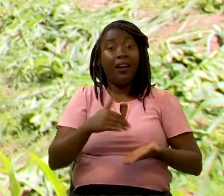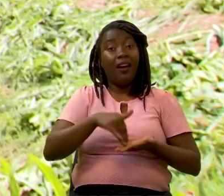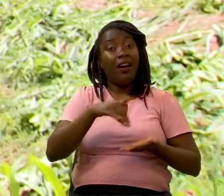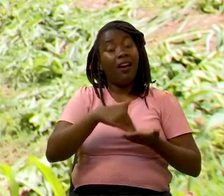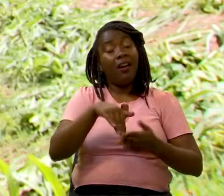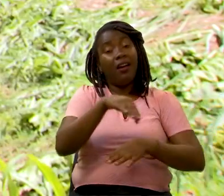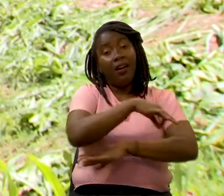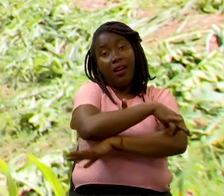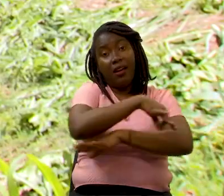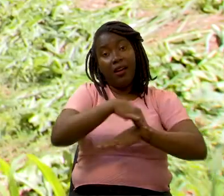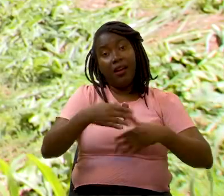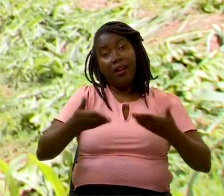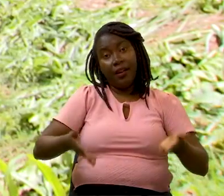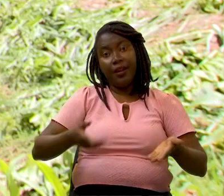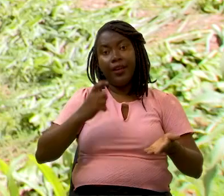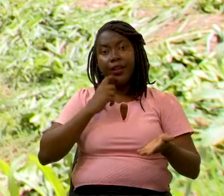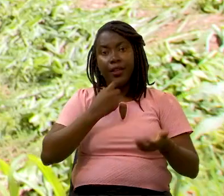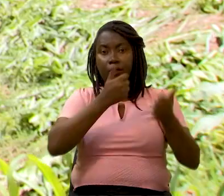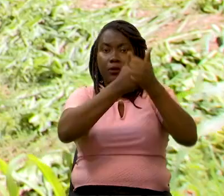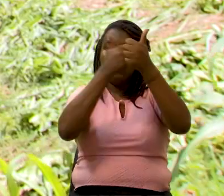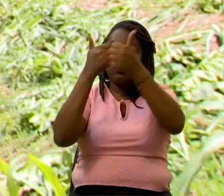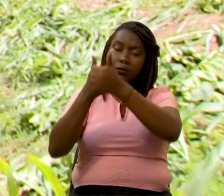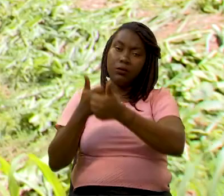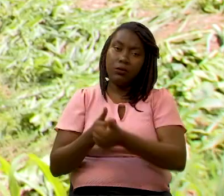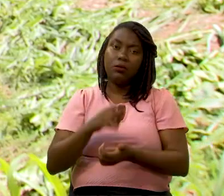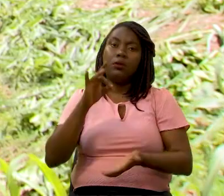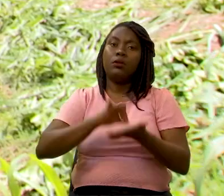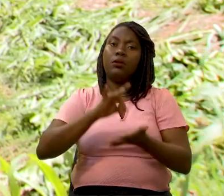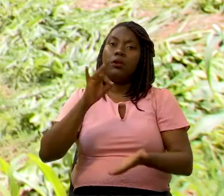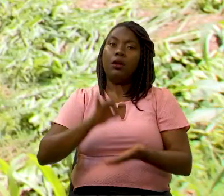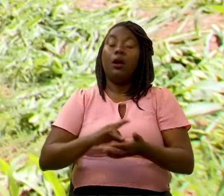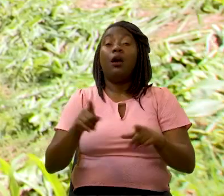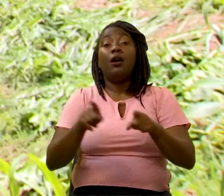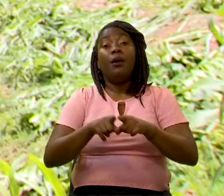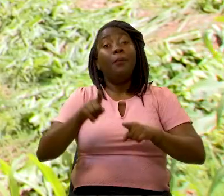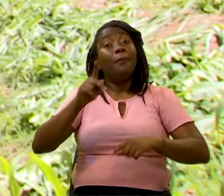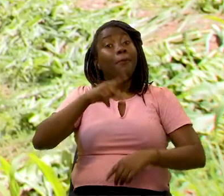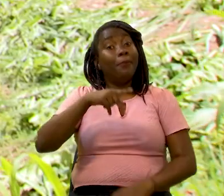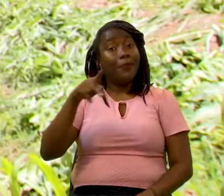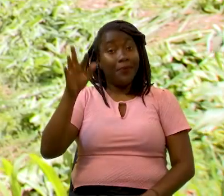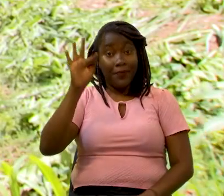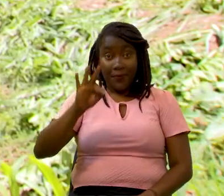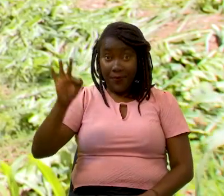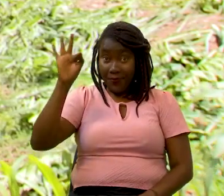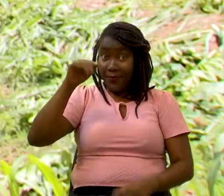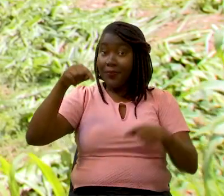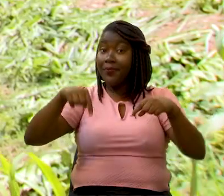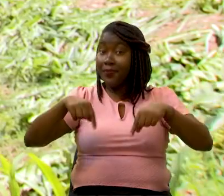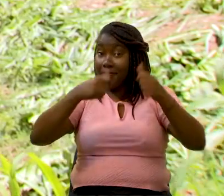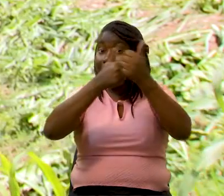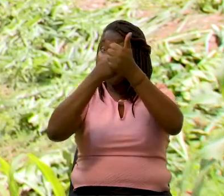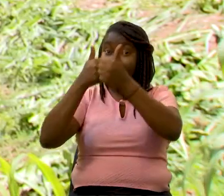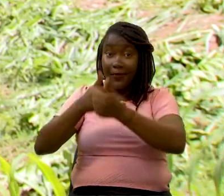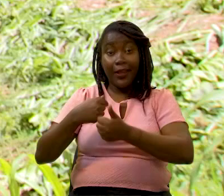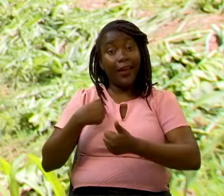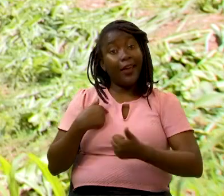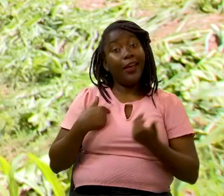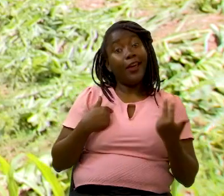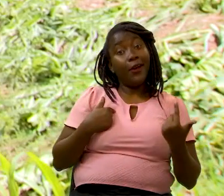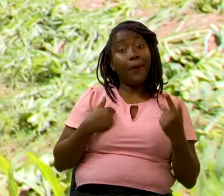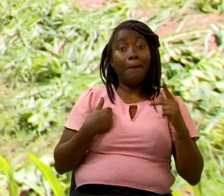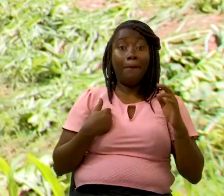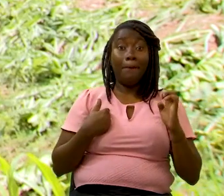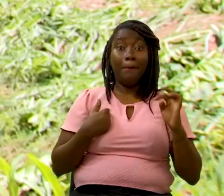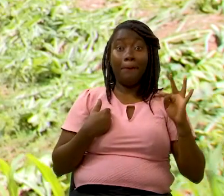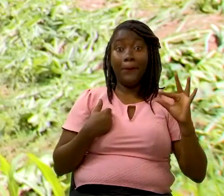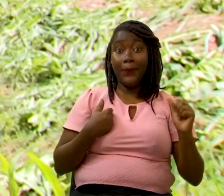arquitetura que atuamos aqui em Campinas e região, na verdade, e também somos professores universitários aqui na região, tanto eu